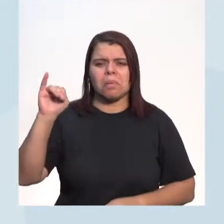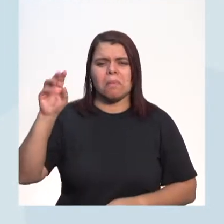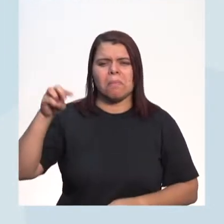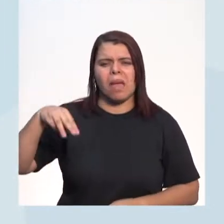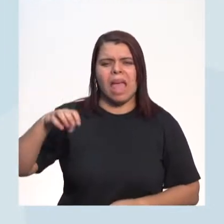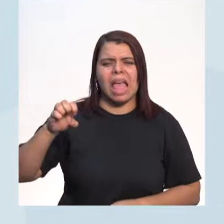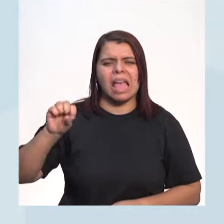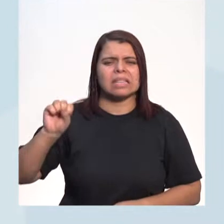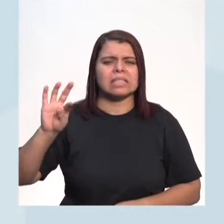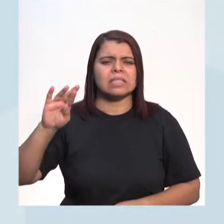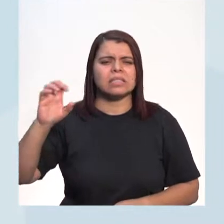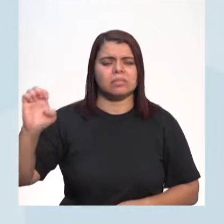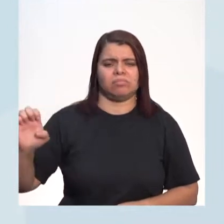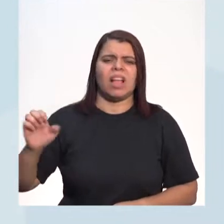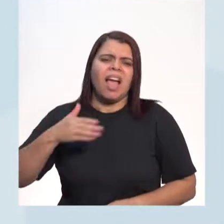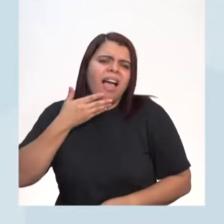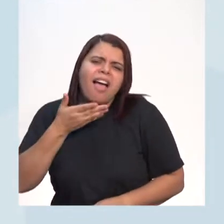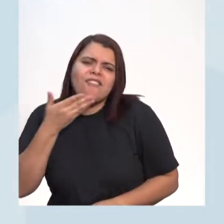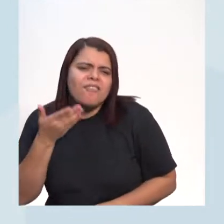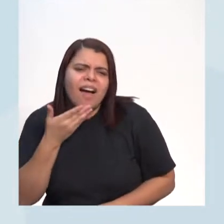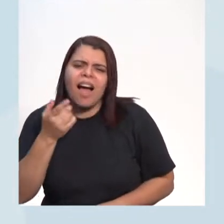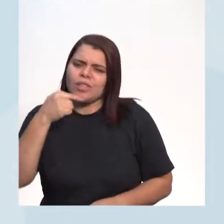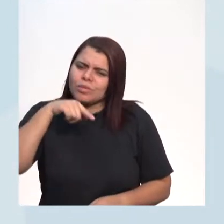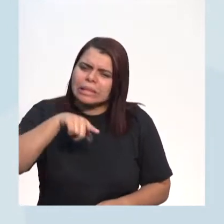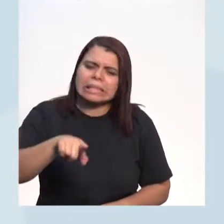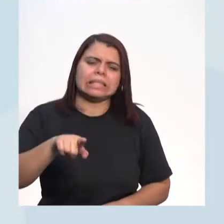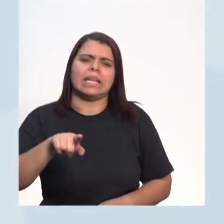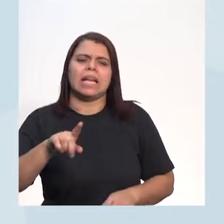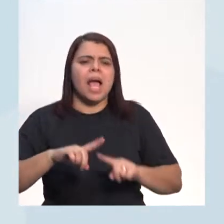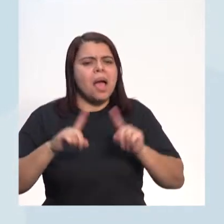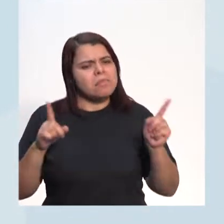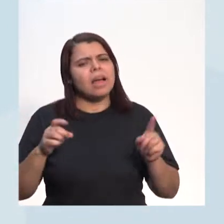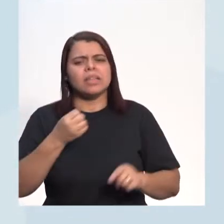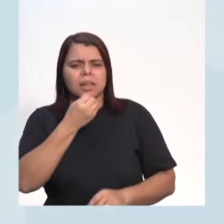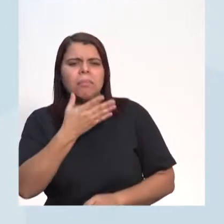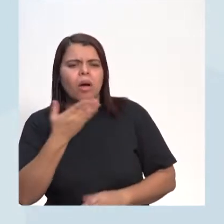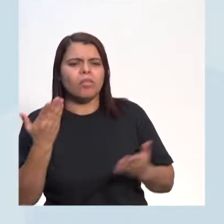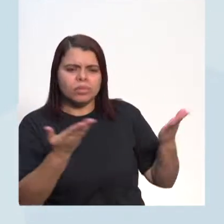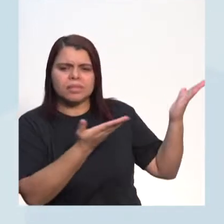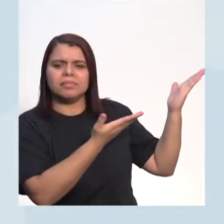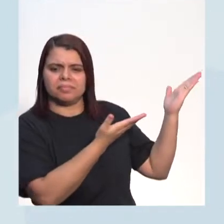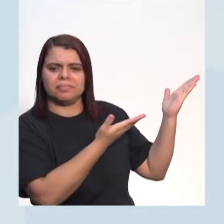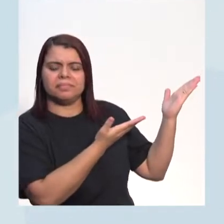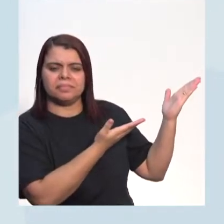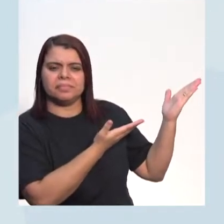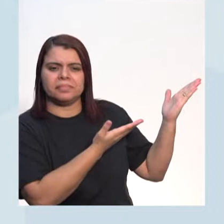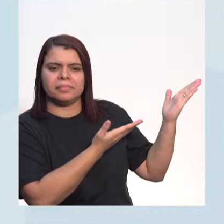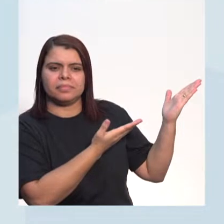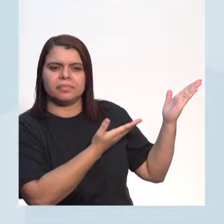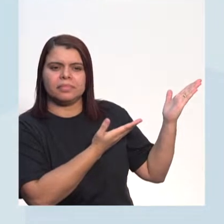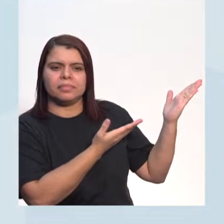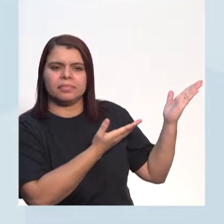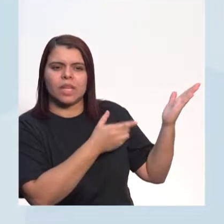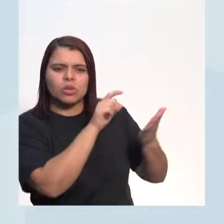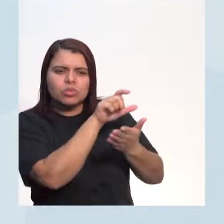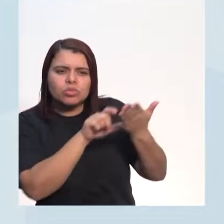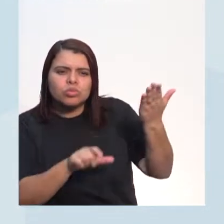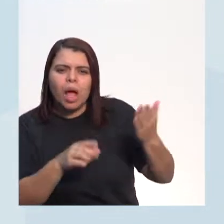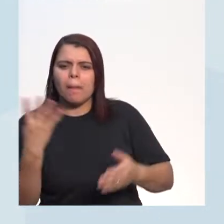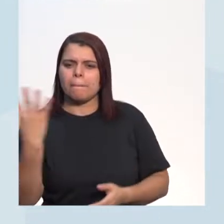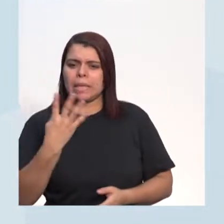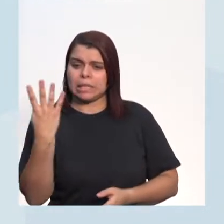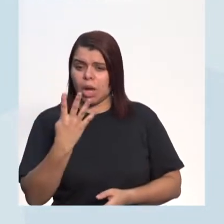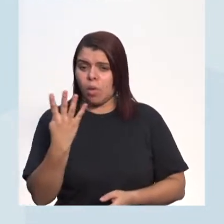muito fácil de acessar, mas não custa nada, a gente colocou ali o caminho, né? Na página 4, no final do terceiro item,